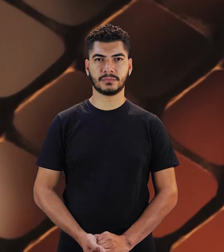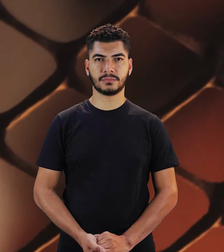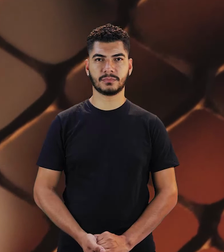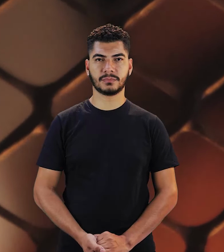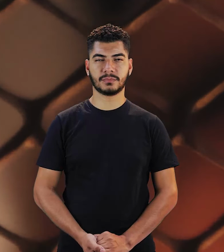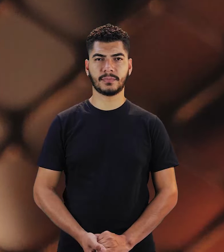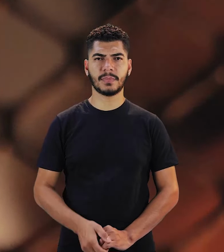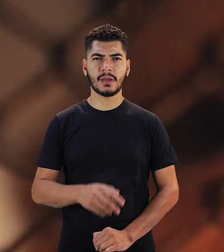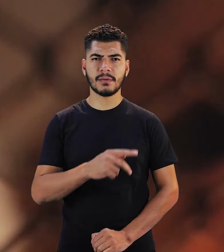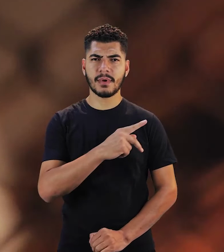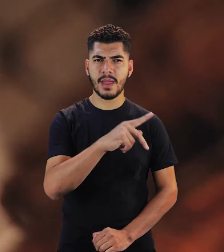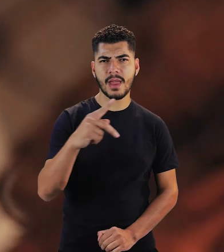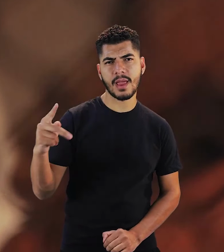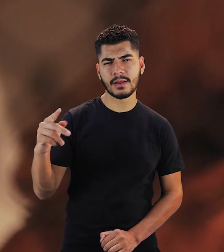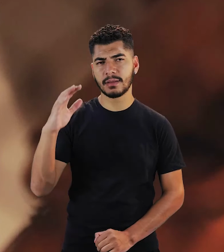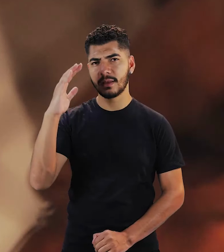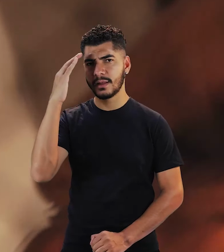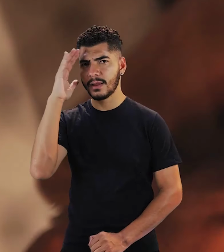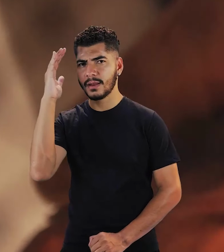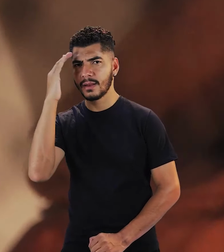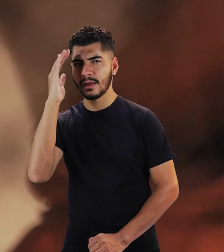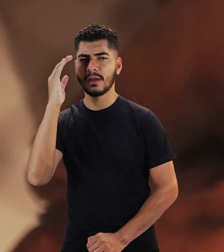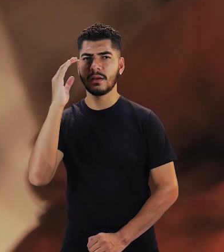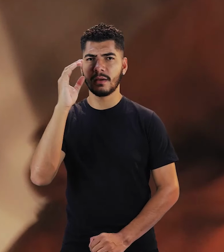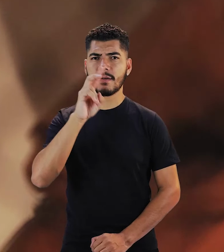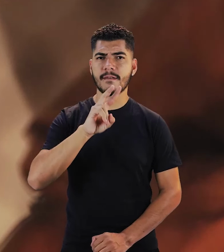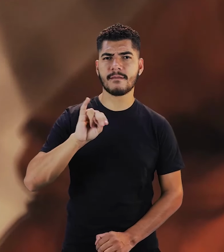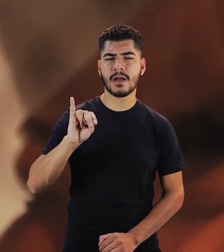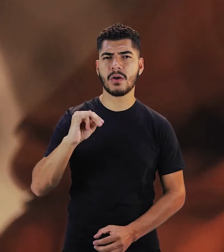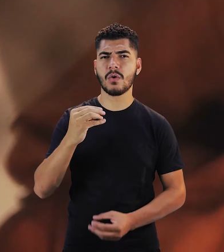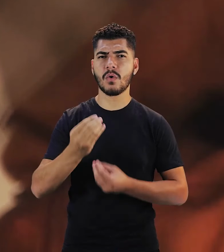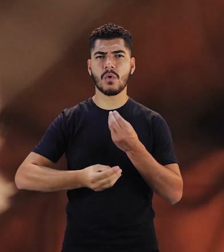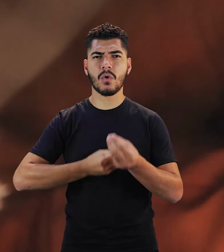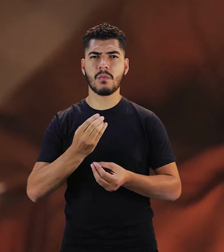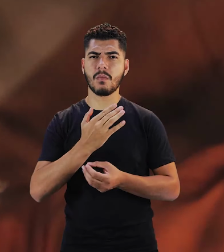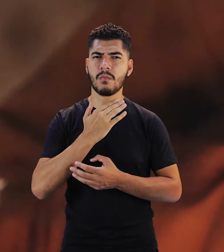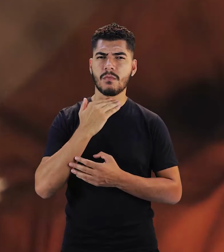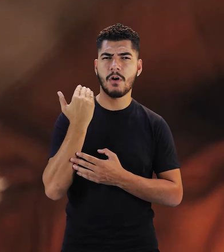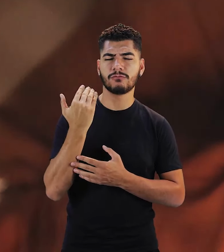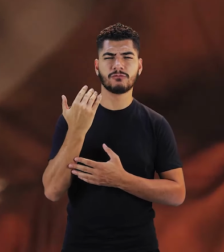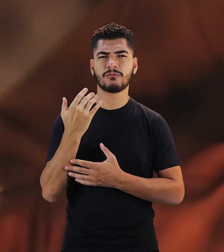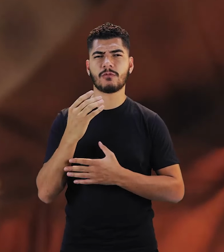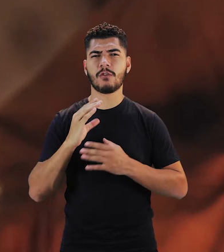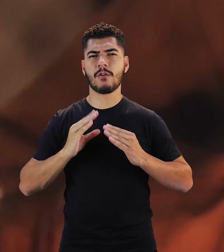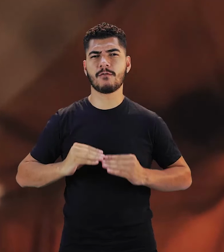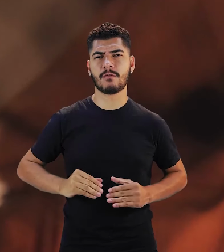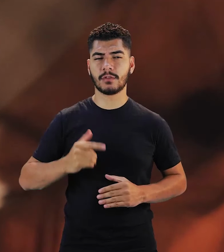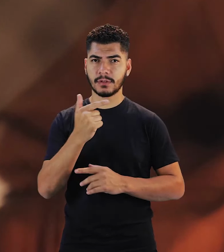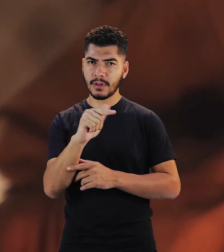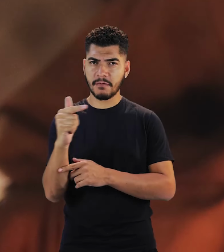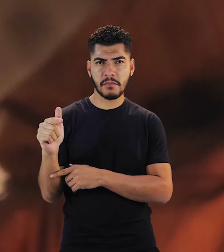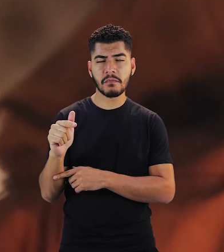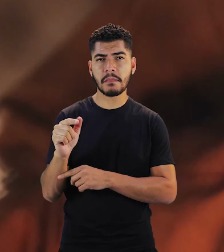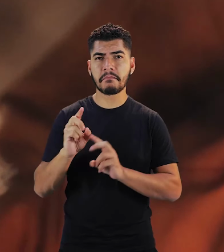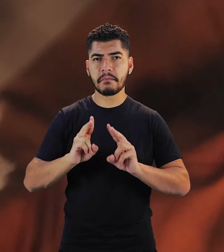E eles compreenderão o que há de desconfortável na morte, mesmo moderna, quando ela chega assim no lugar